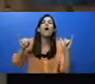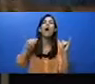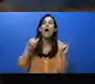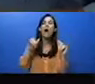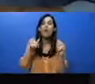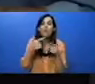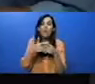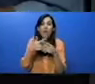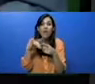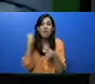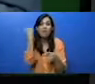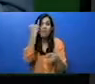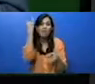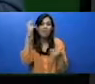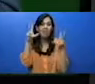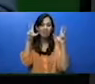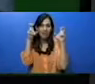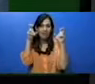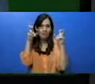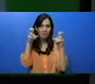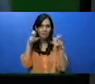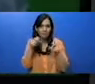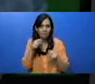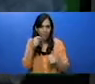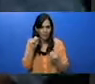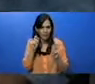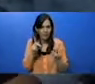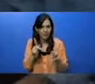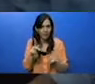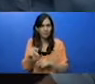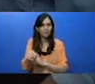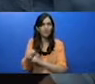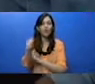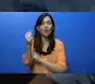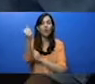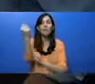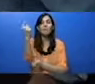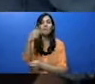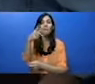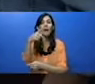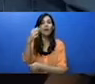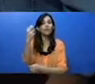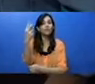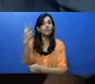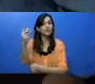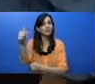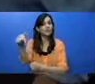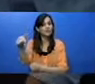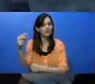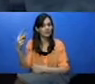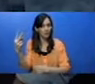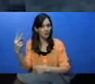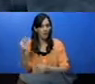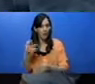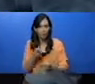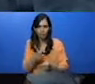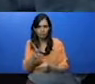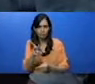vamos trabalhar na aula de hoje, ok? Página 272. Vamos continuar?